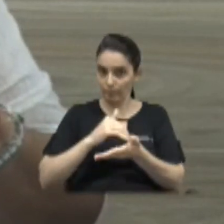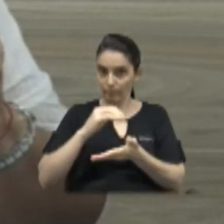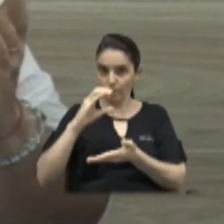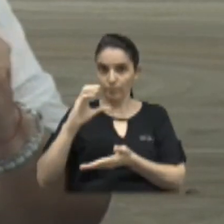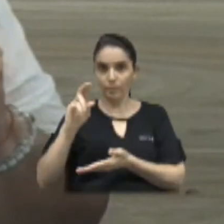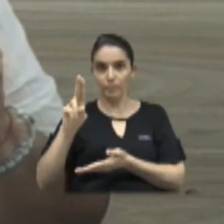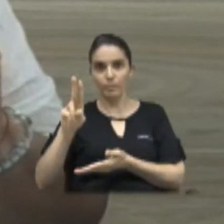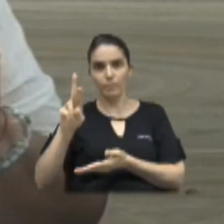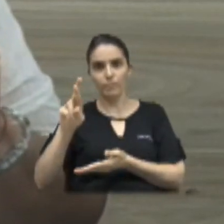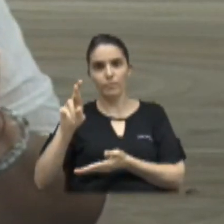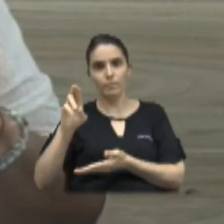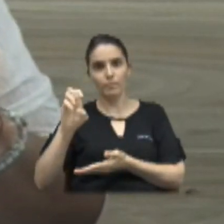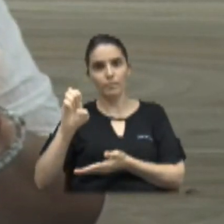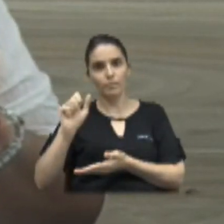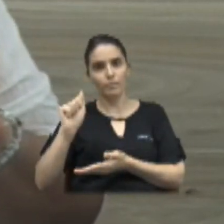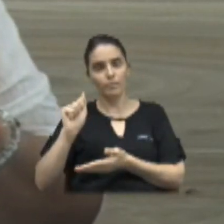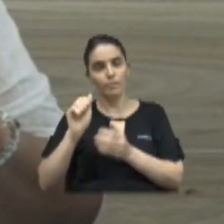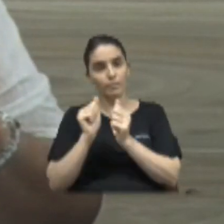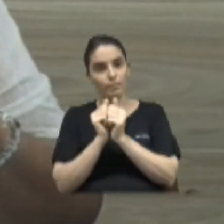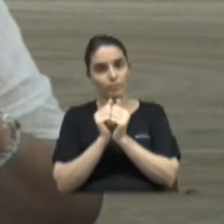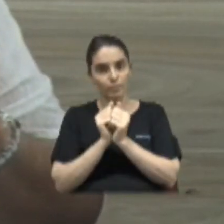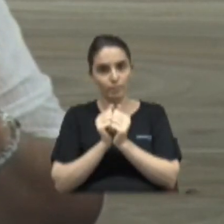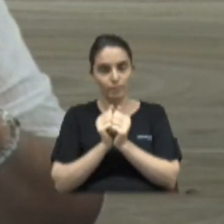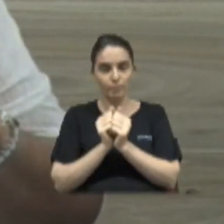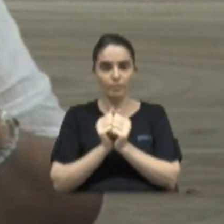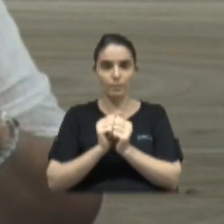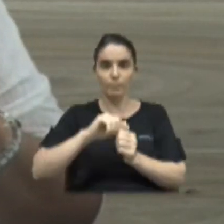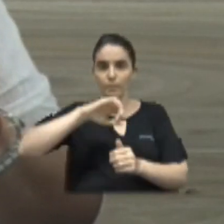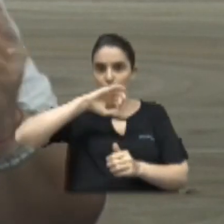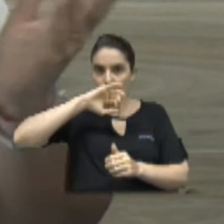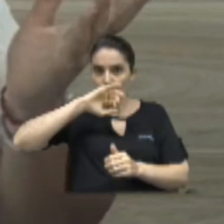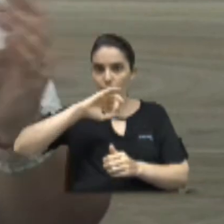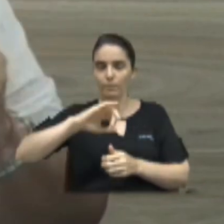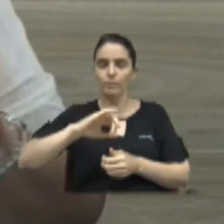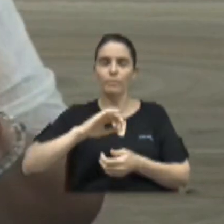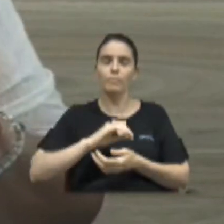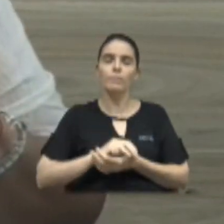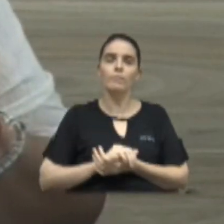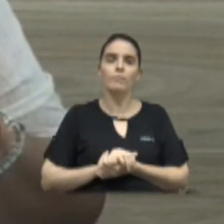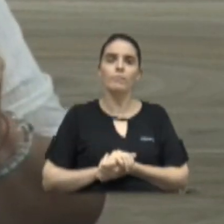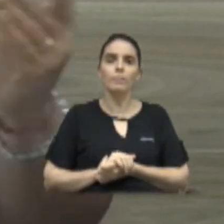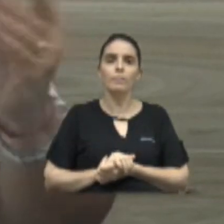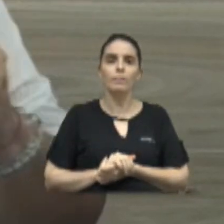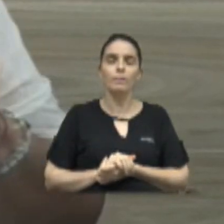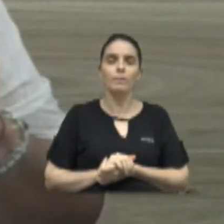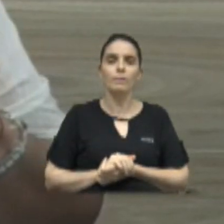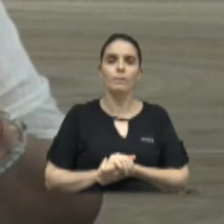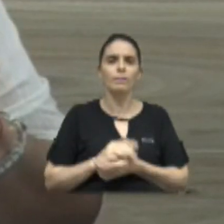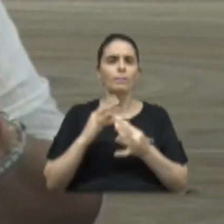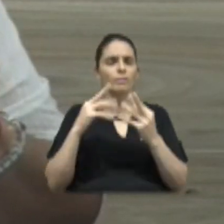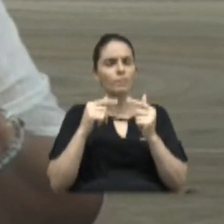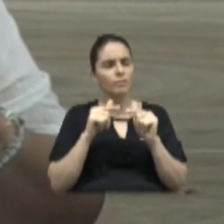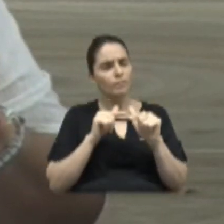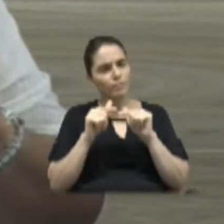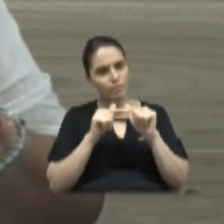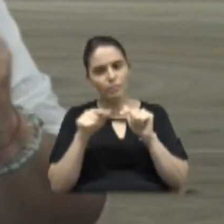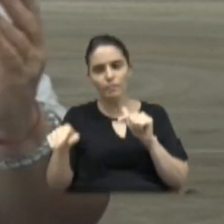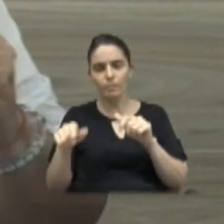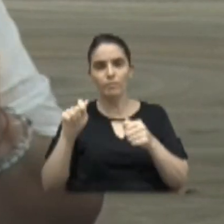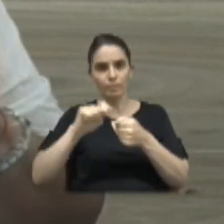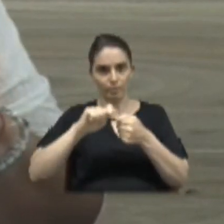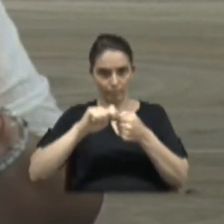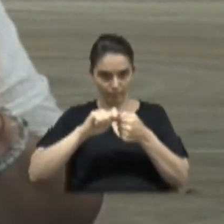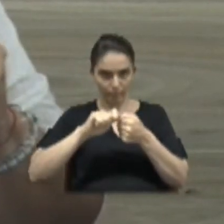né, diretamente com Dom Wilson, com o nosso bispo diocesano, e todo o serviço também que ela prestou, né,